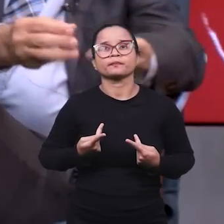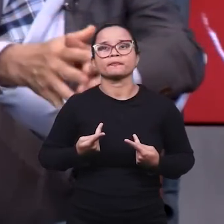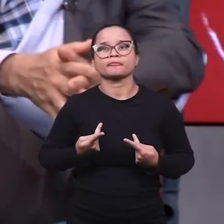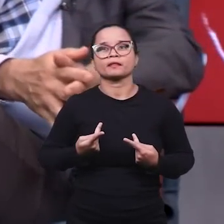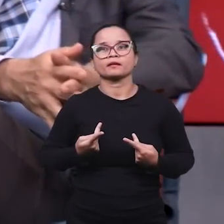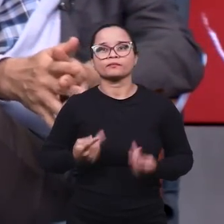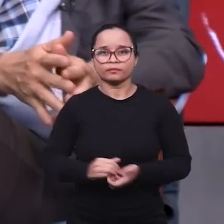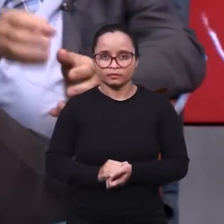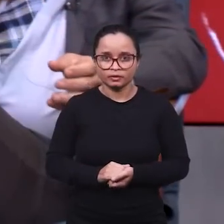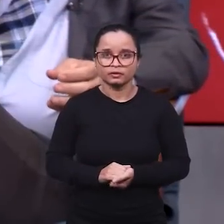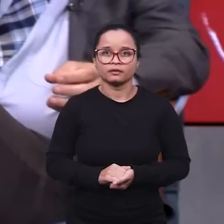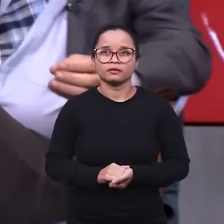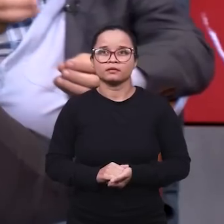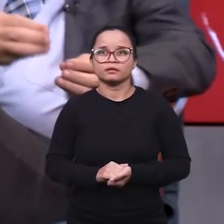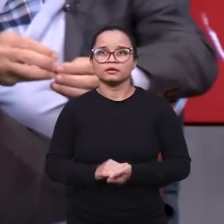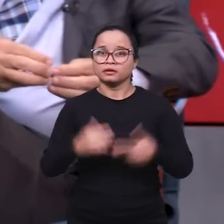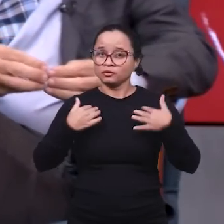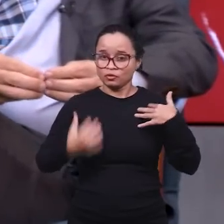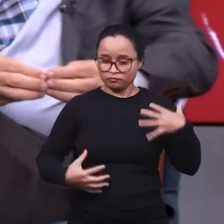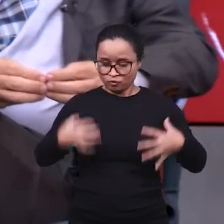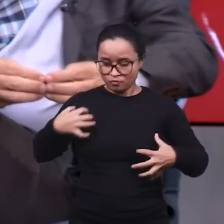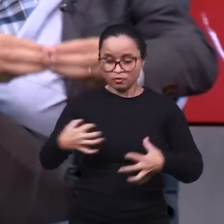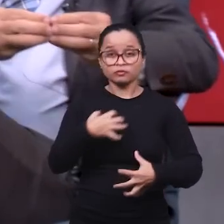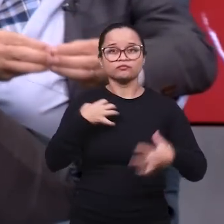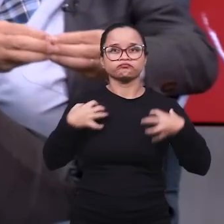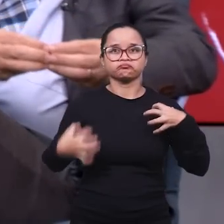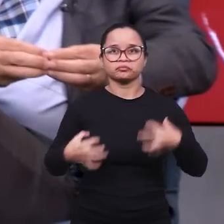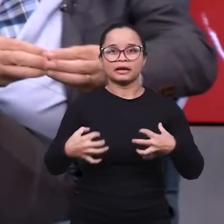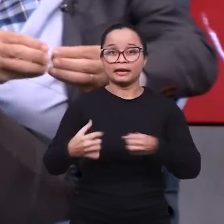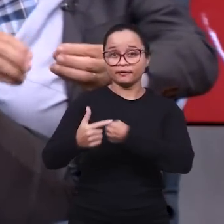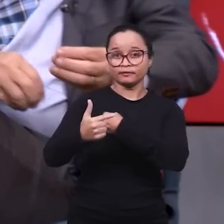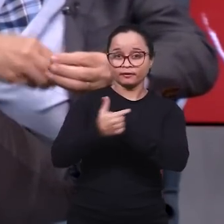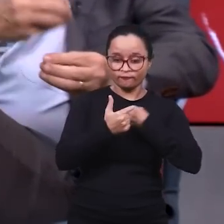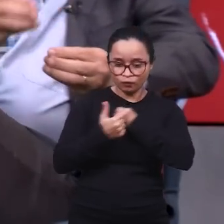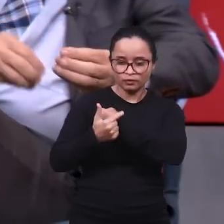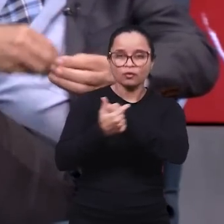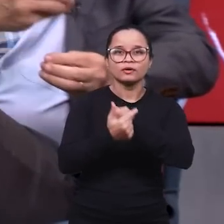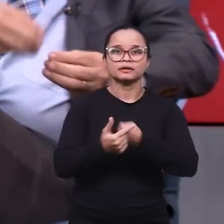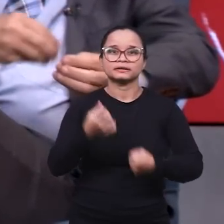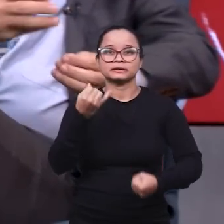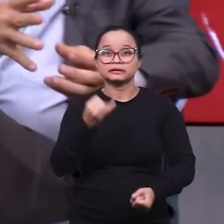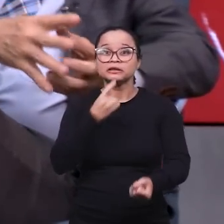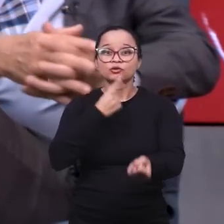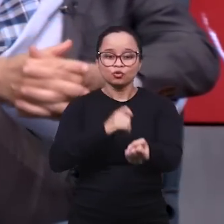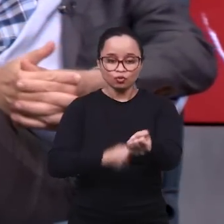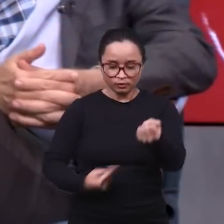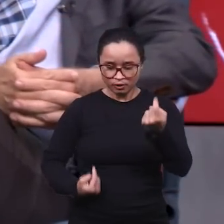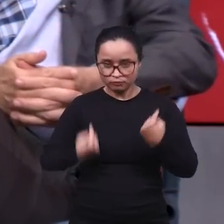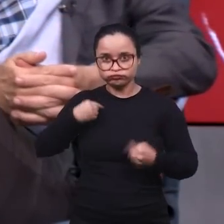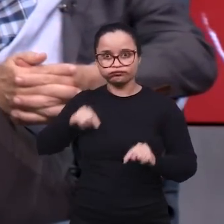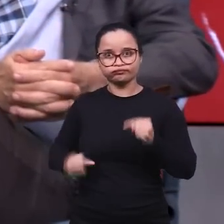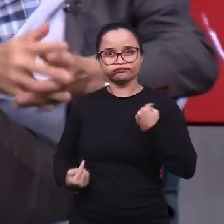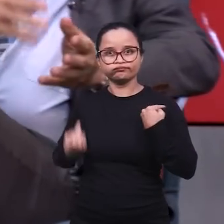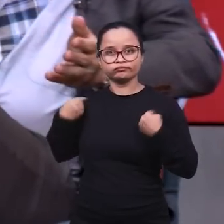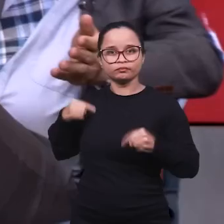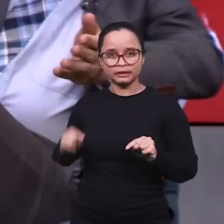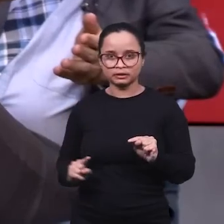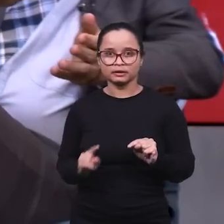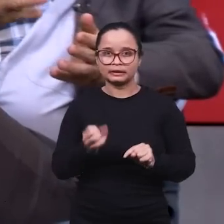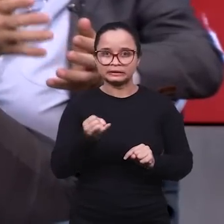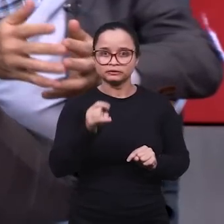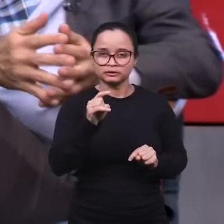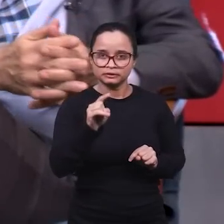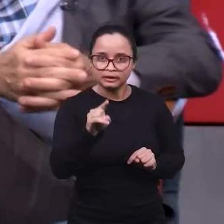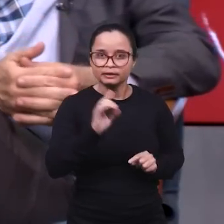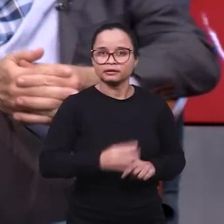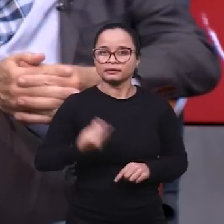linguagem de Paulo é corpo humano. O órgão dentro do seu corpo, ele só tem função se o sangue estiver passando através dele. Então você na vida